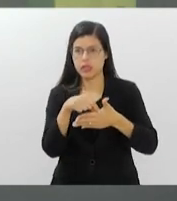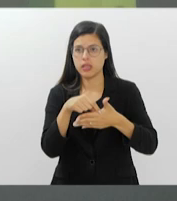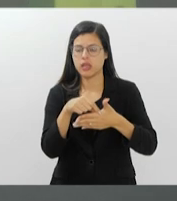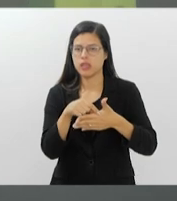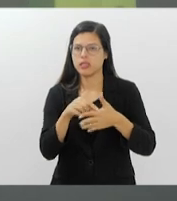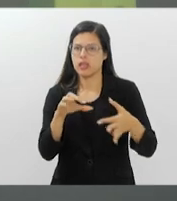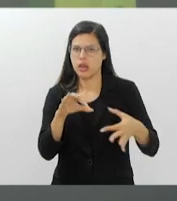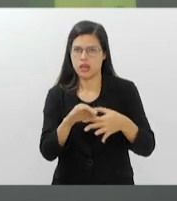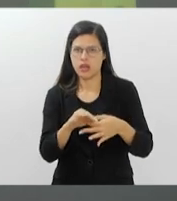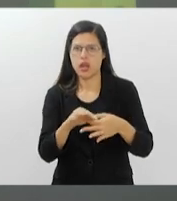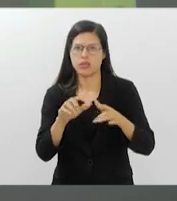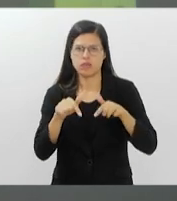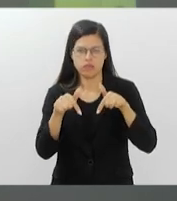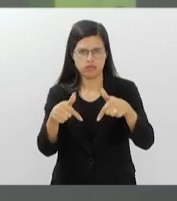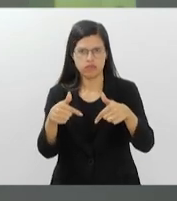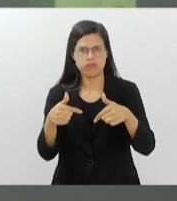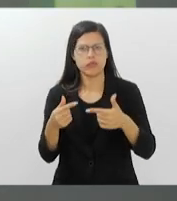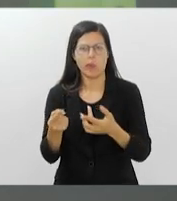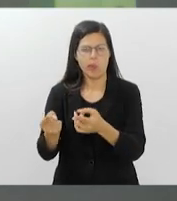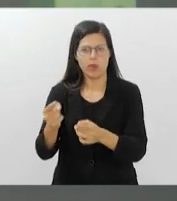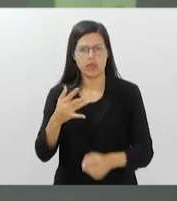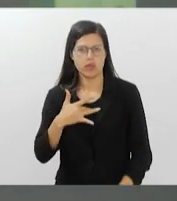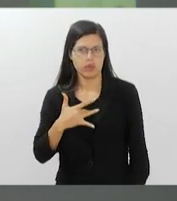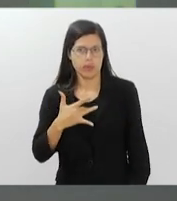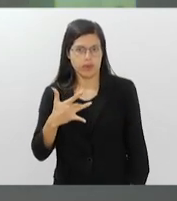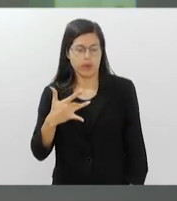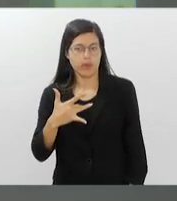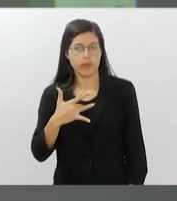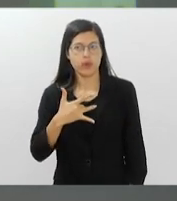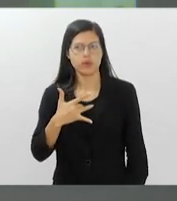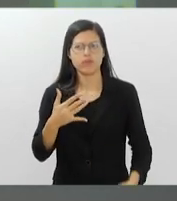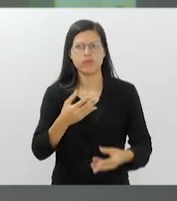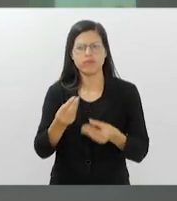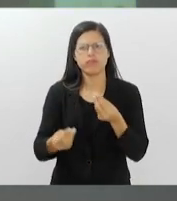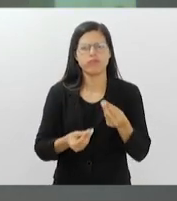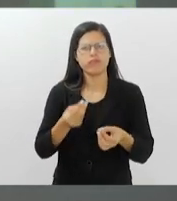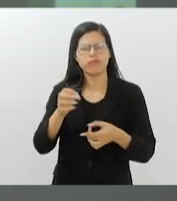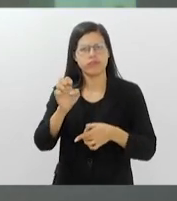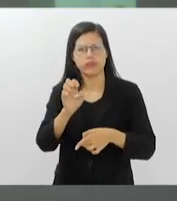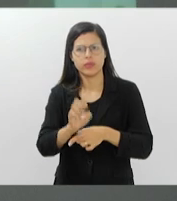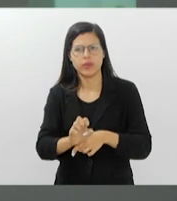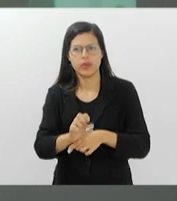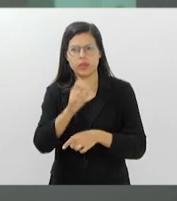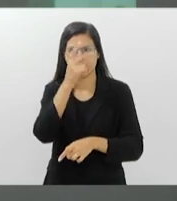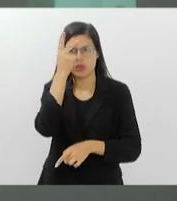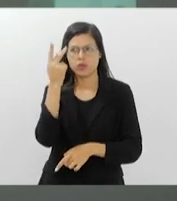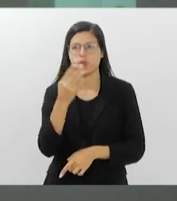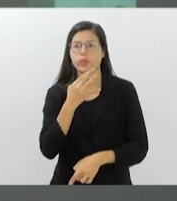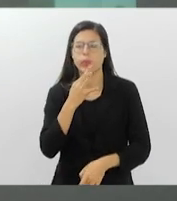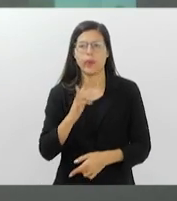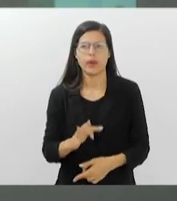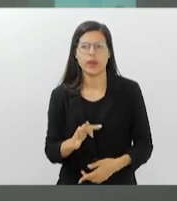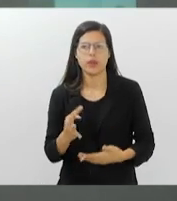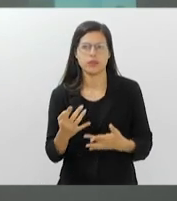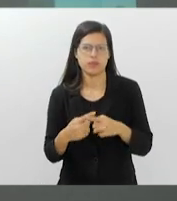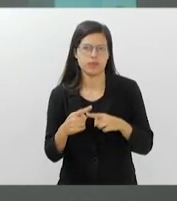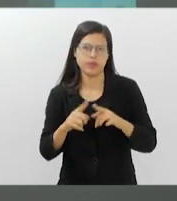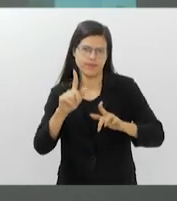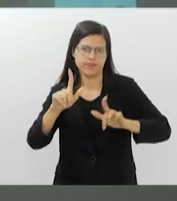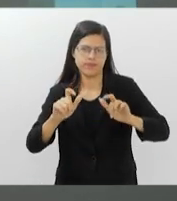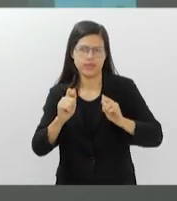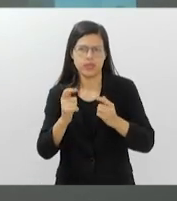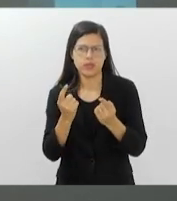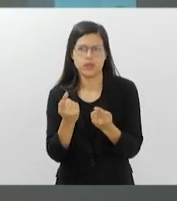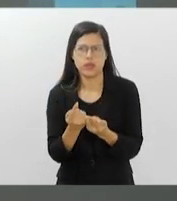tuberculose e e como que é aqui no nosso estado né para quem não conhece ou que a gente tá passando também no na TV alerg Então a gente